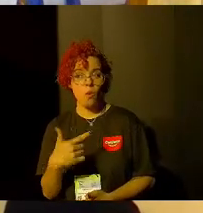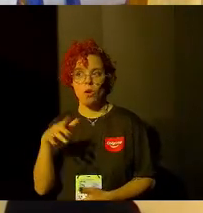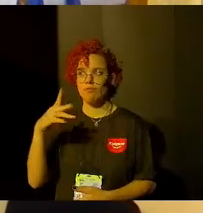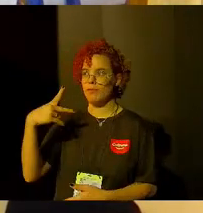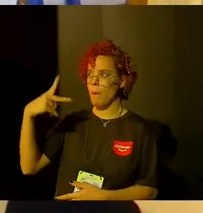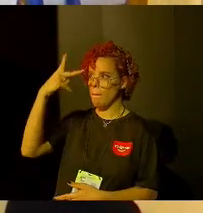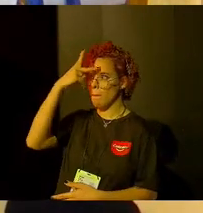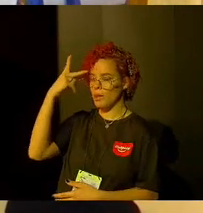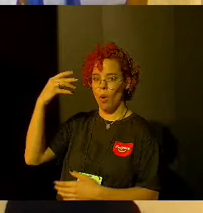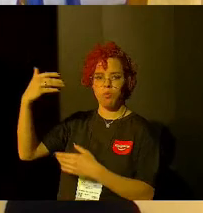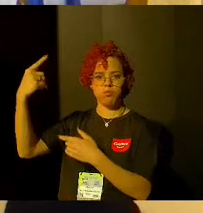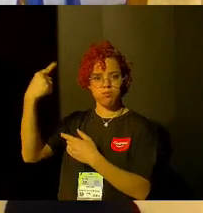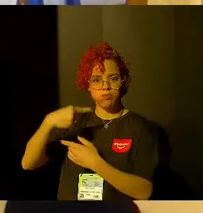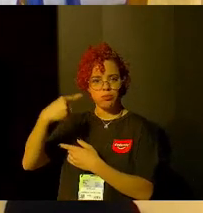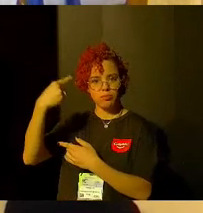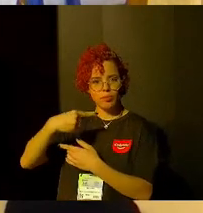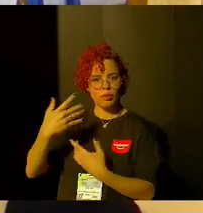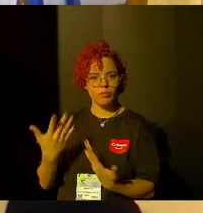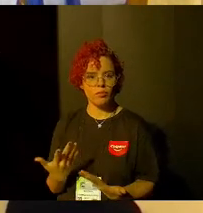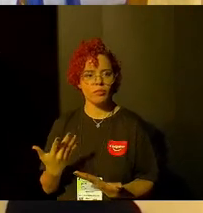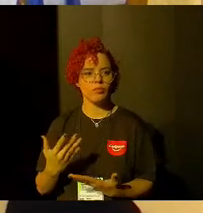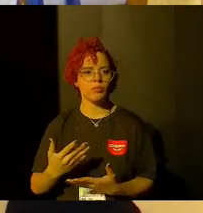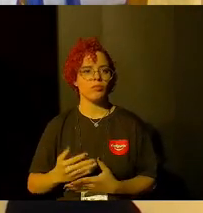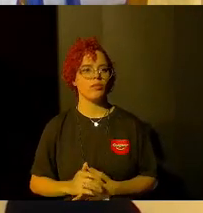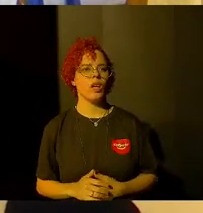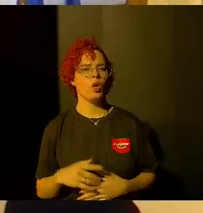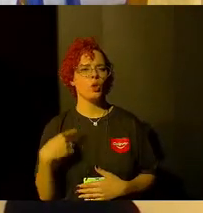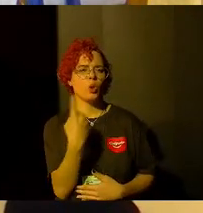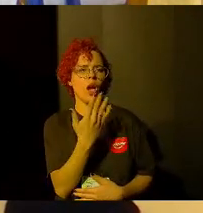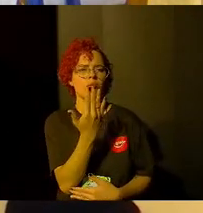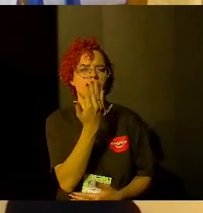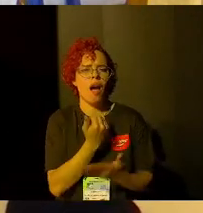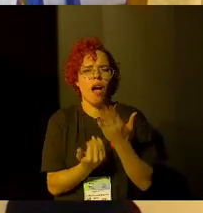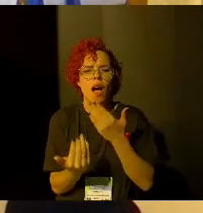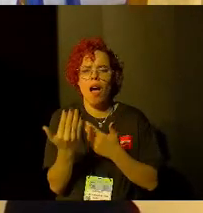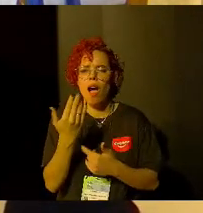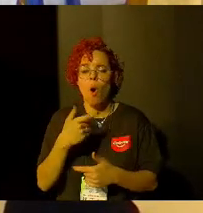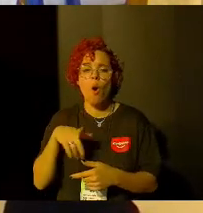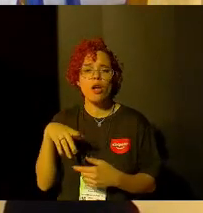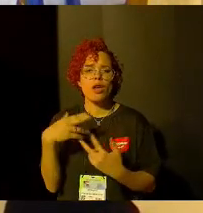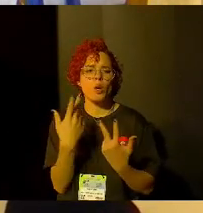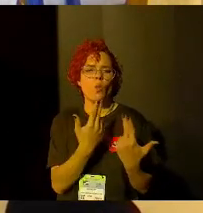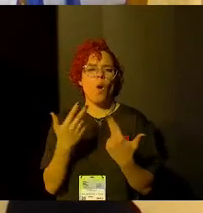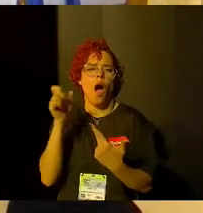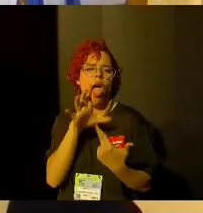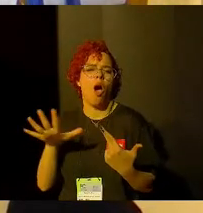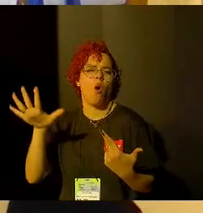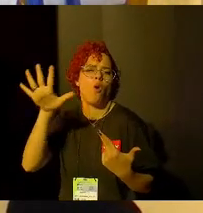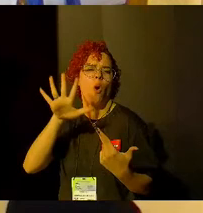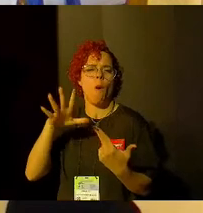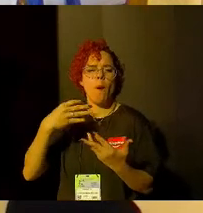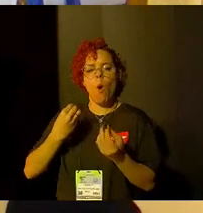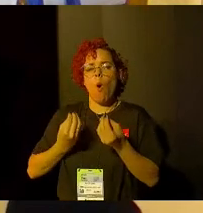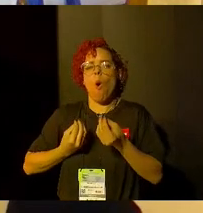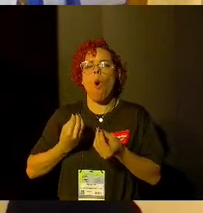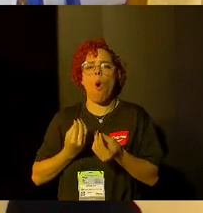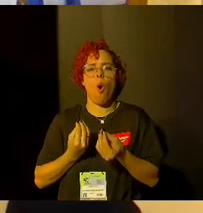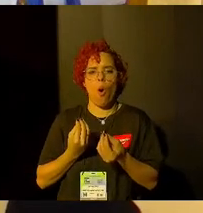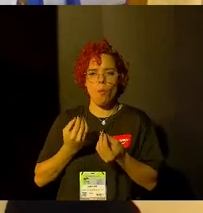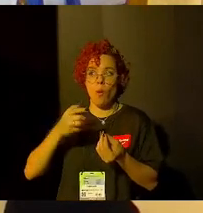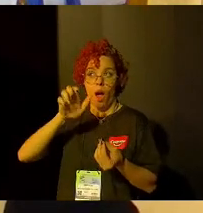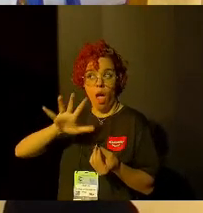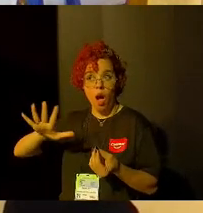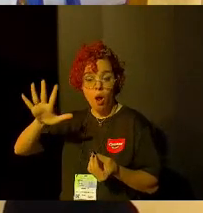nosso modo de se comunicar a gente se alimenta como a Europa diz que é o melhor modo de se alimentar